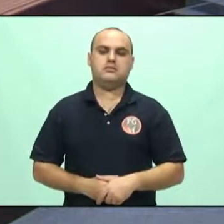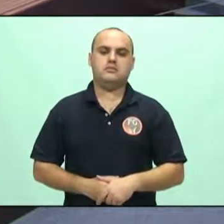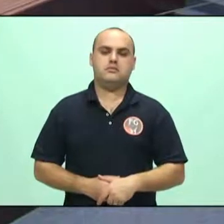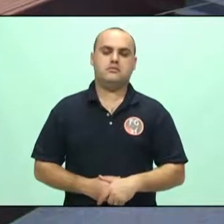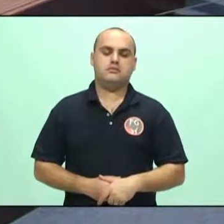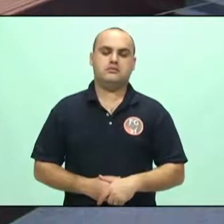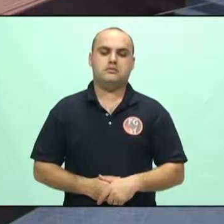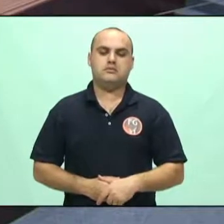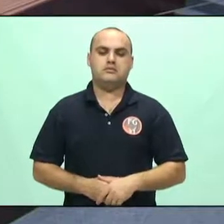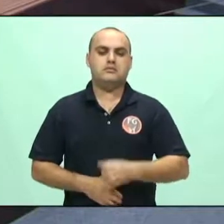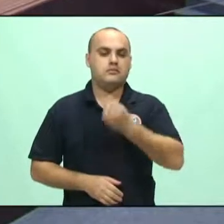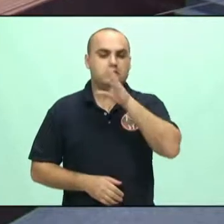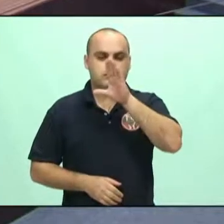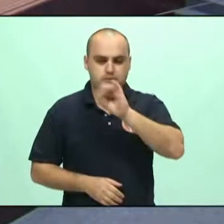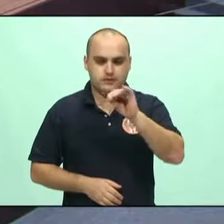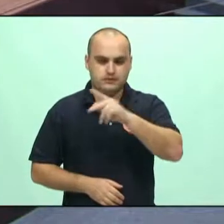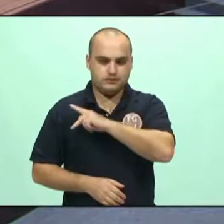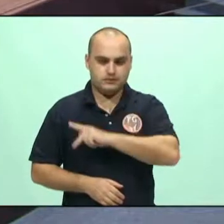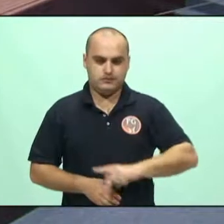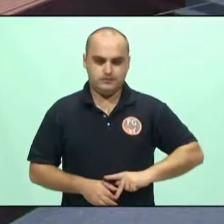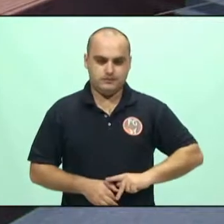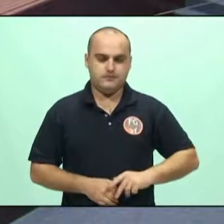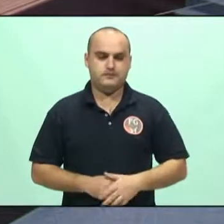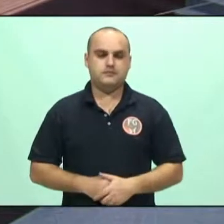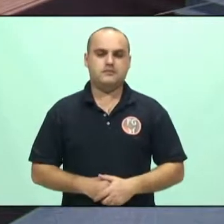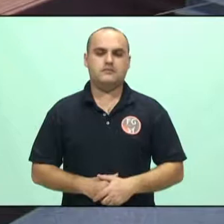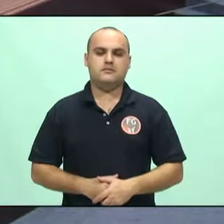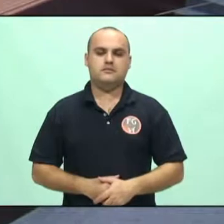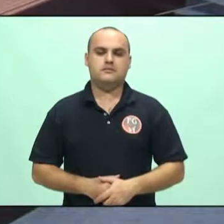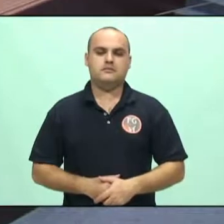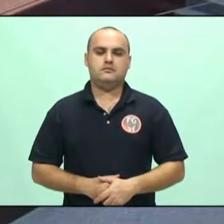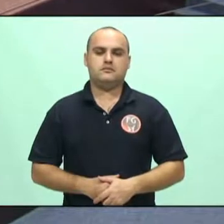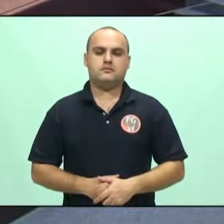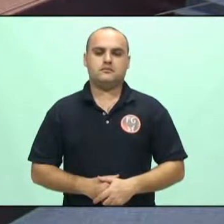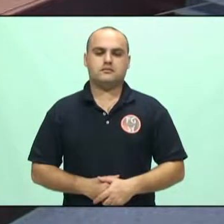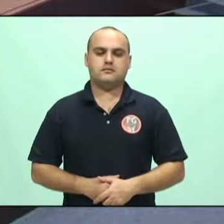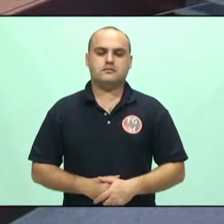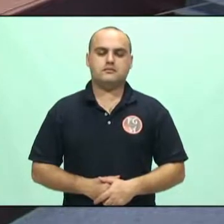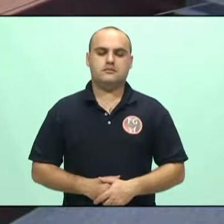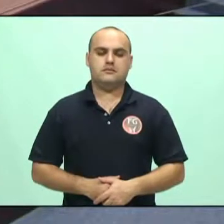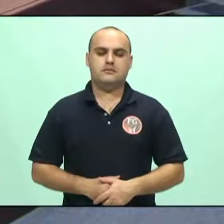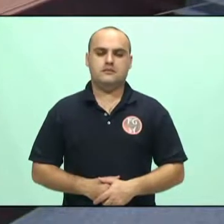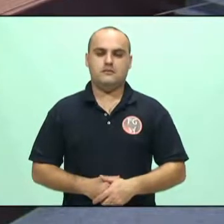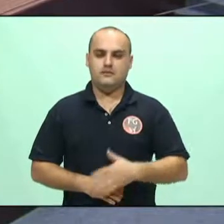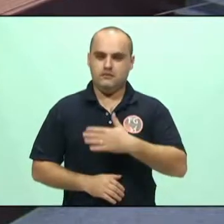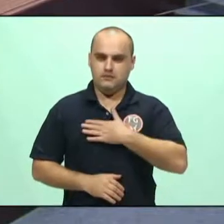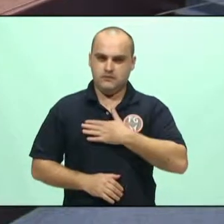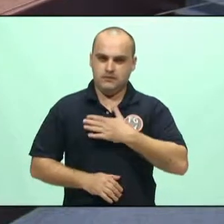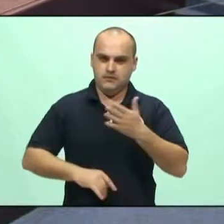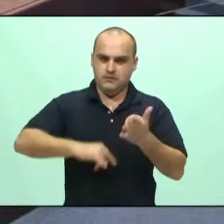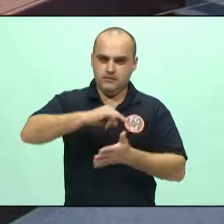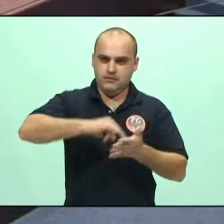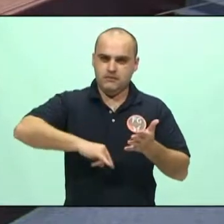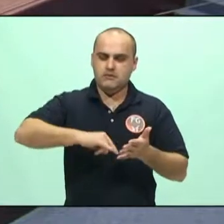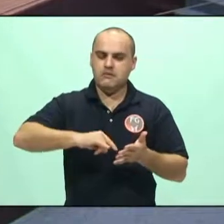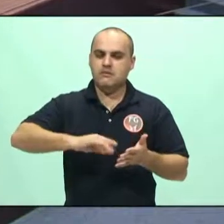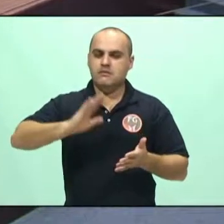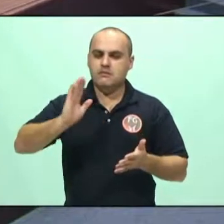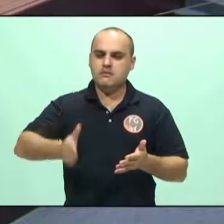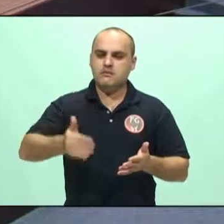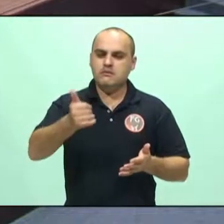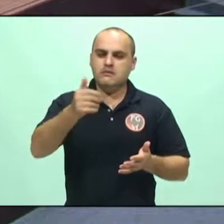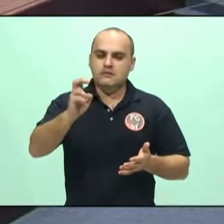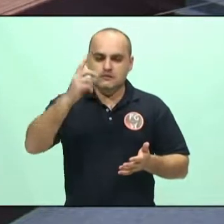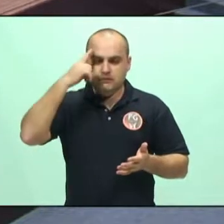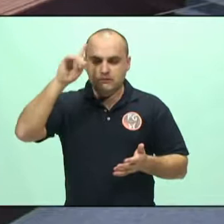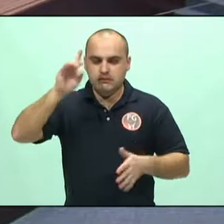Boa noite Presidente esse meu requerimento eu já fiz assim que entrei já faz uns 15